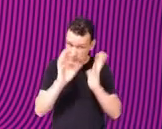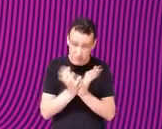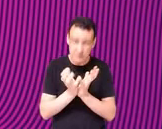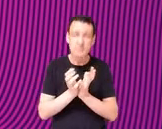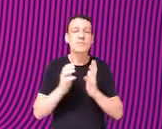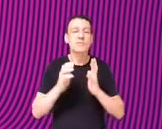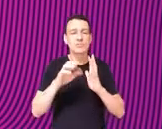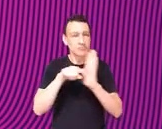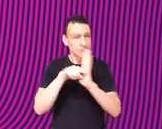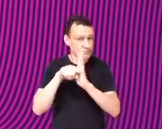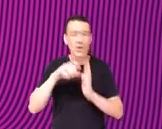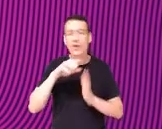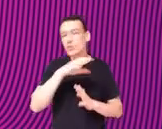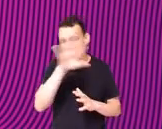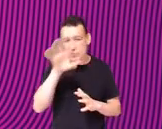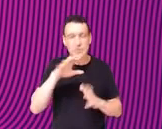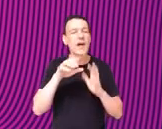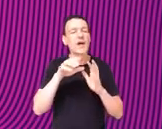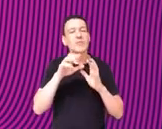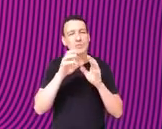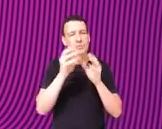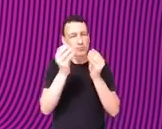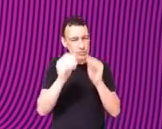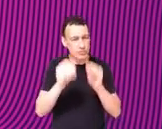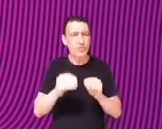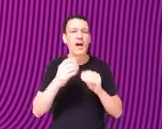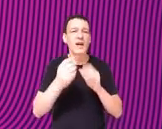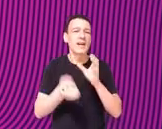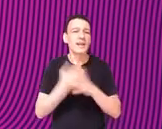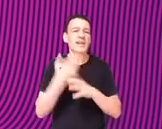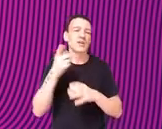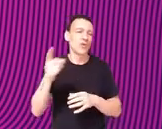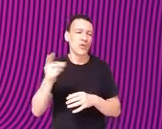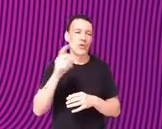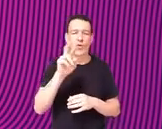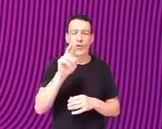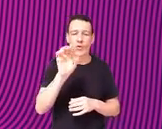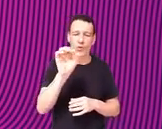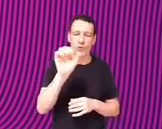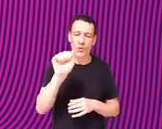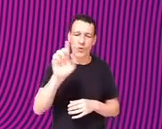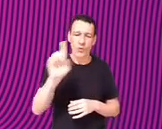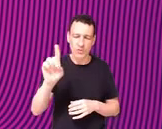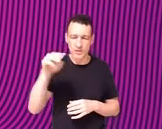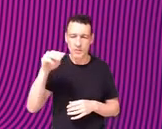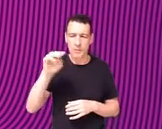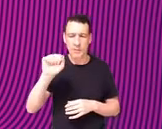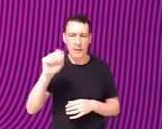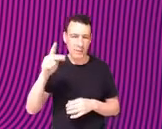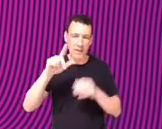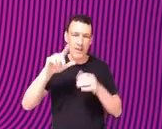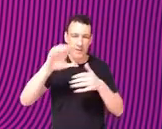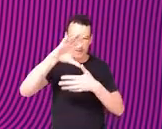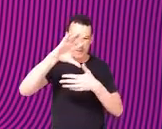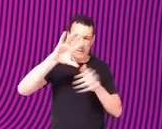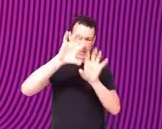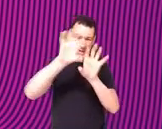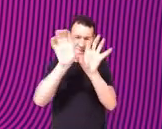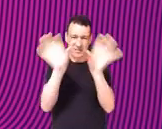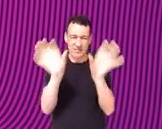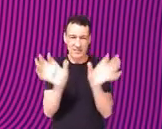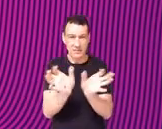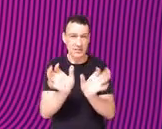insuficiência cardíaca. O roadmap é, no fundo, uma abordagem integrada